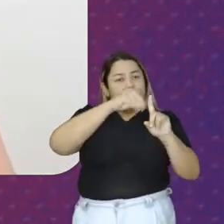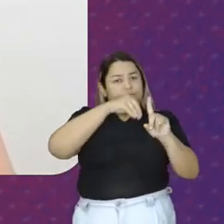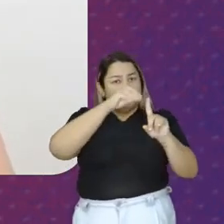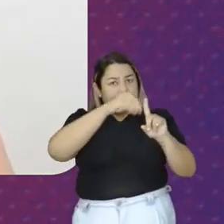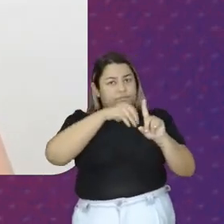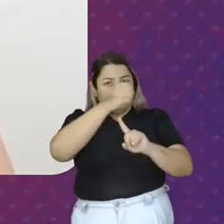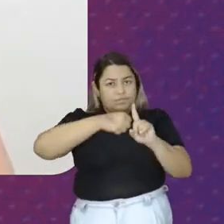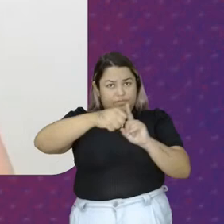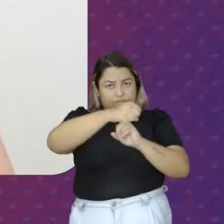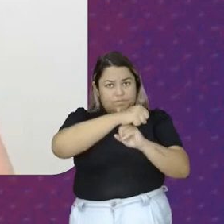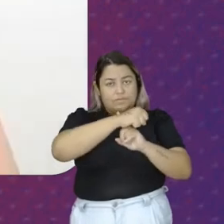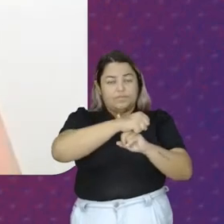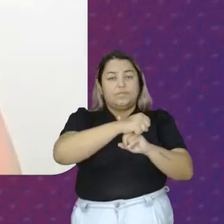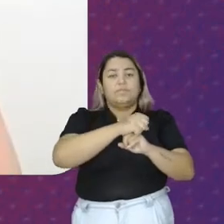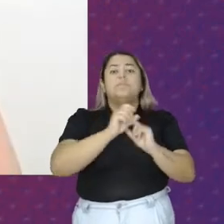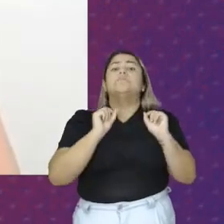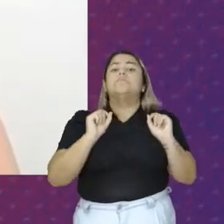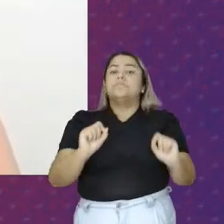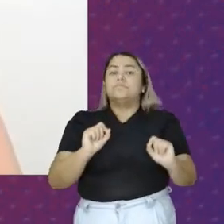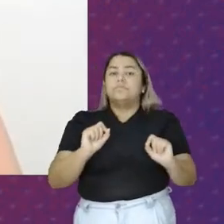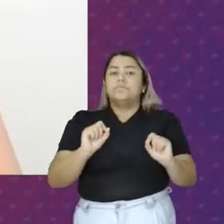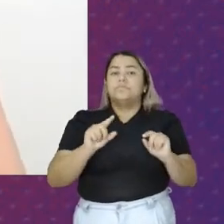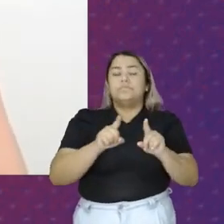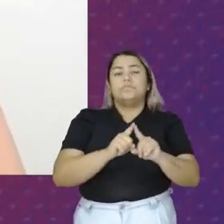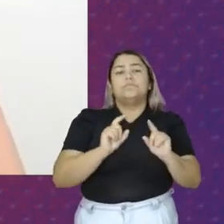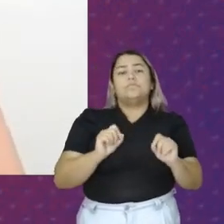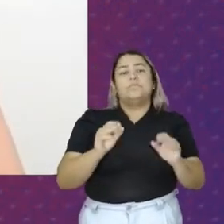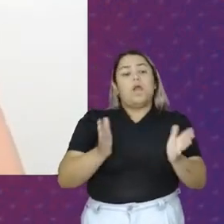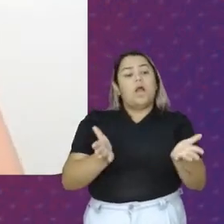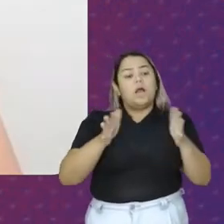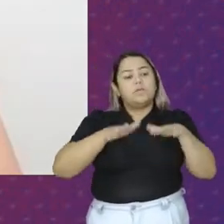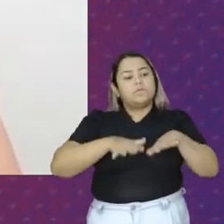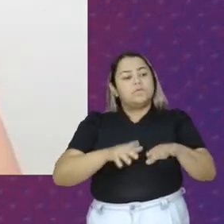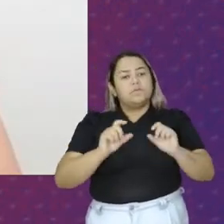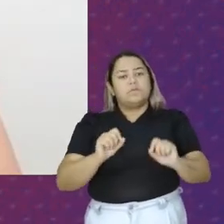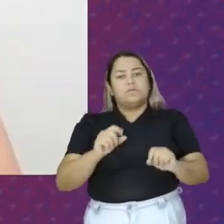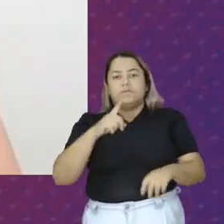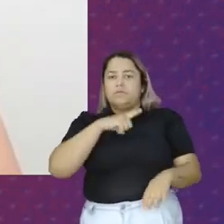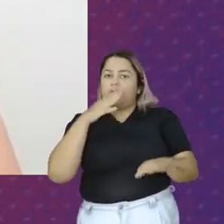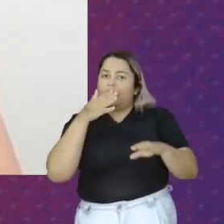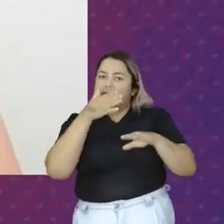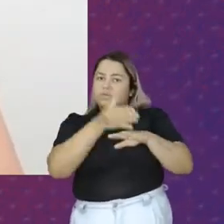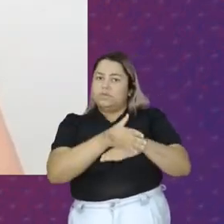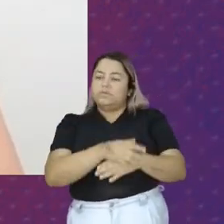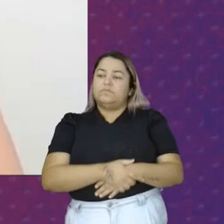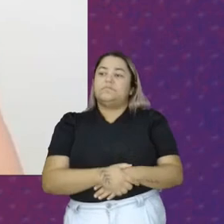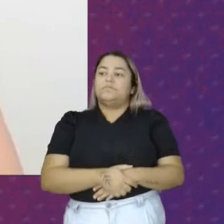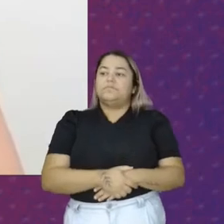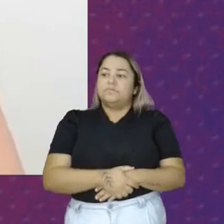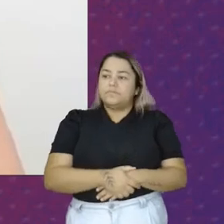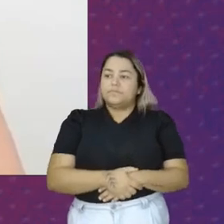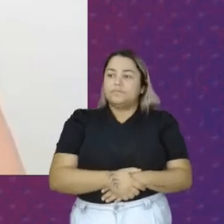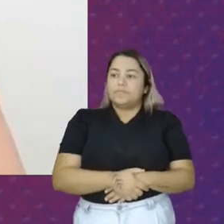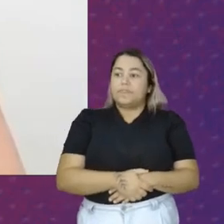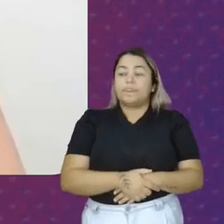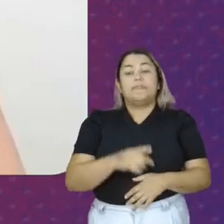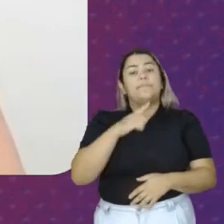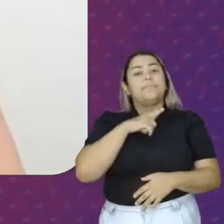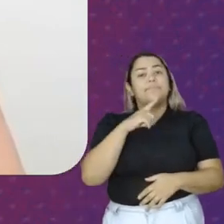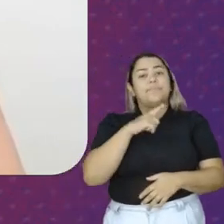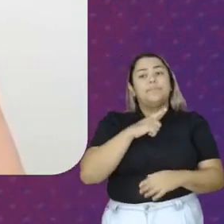vulnerabilidade social. A que tipo de recurso de acessibilidade elas têm acesso? Será que elas